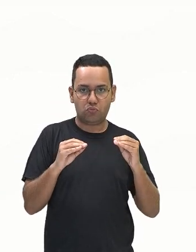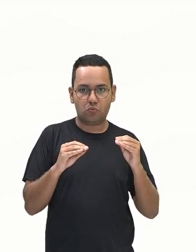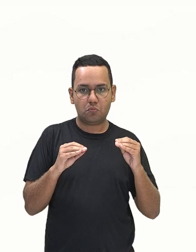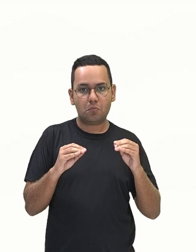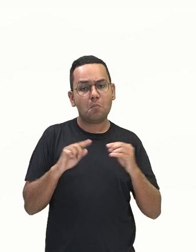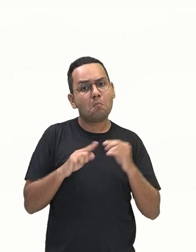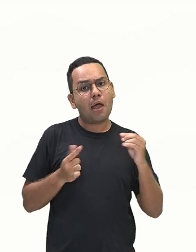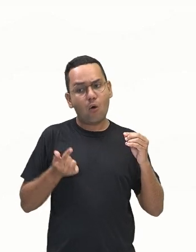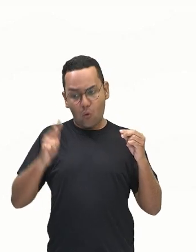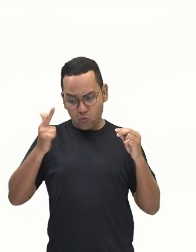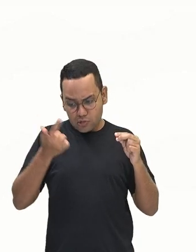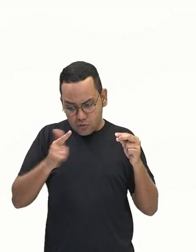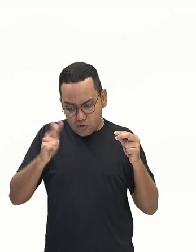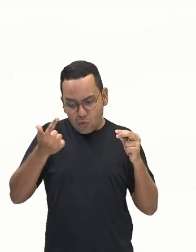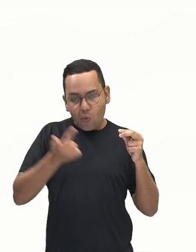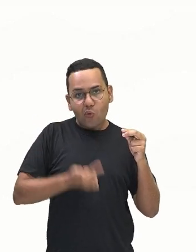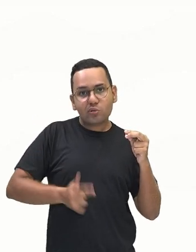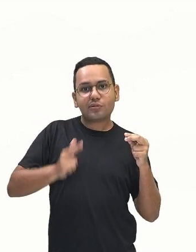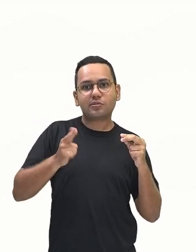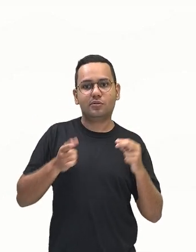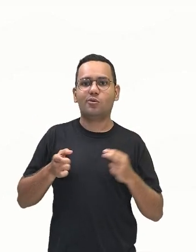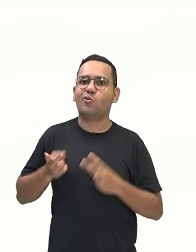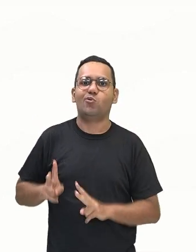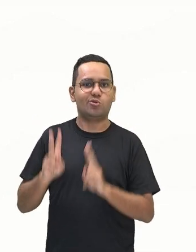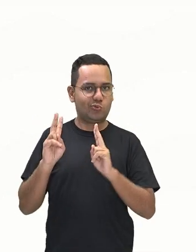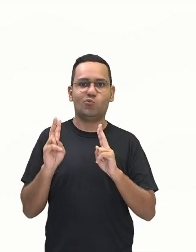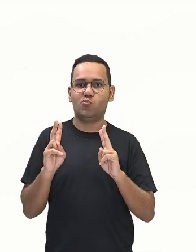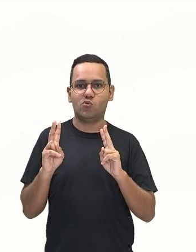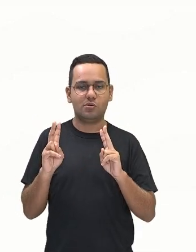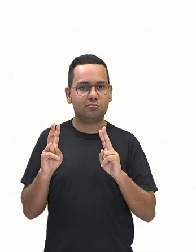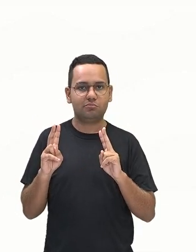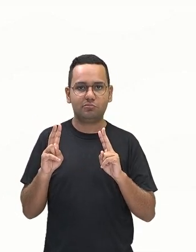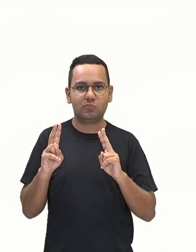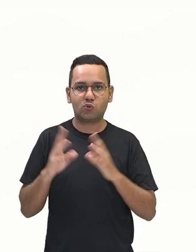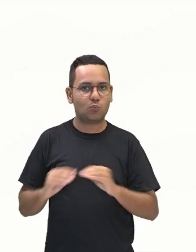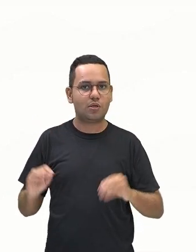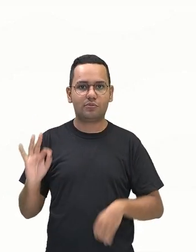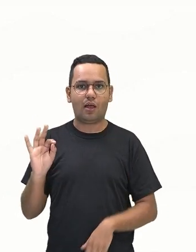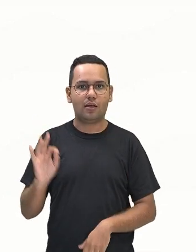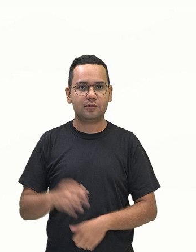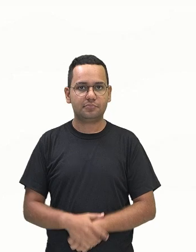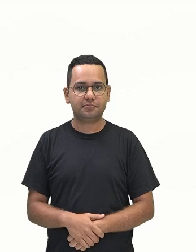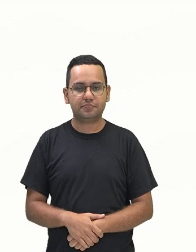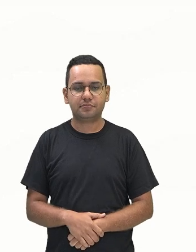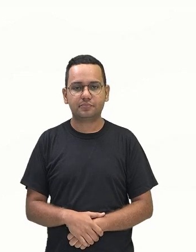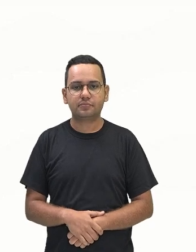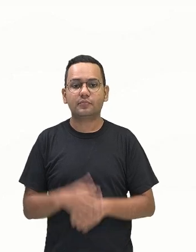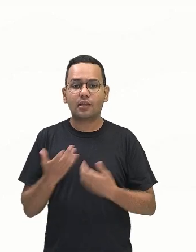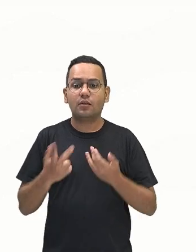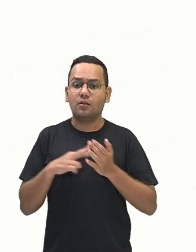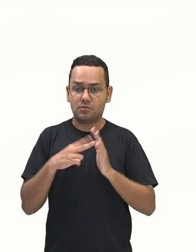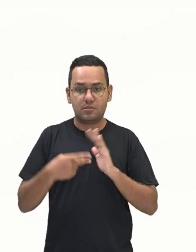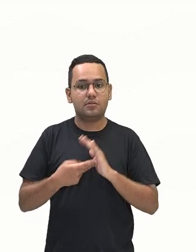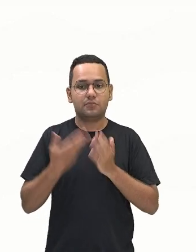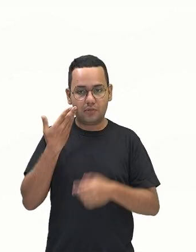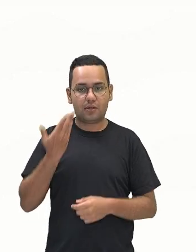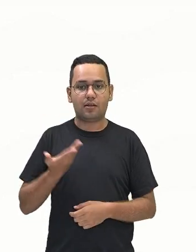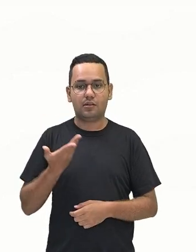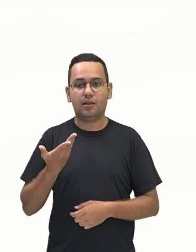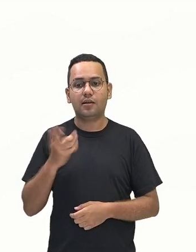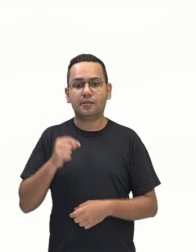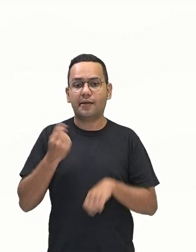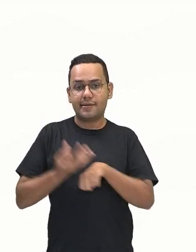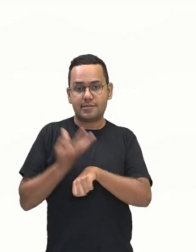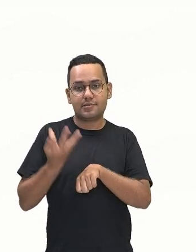e outras não morreram. Tá? Então, assim é que se cria as superbactérias. Tem